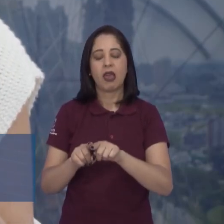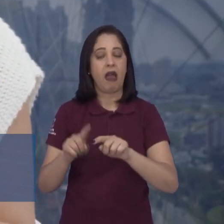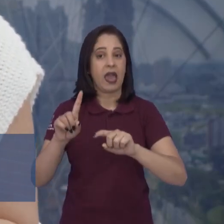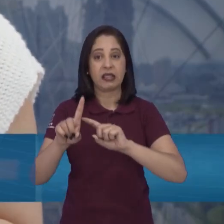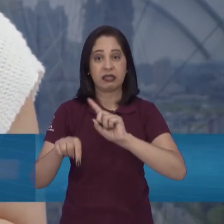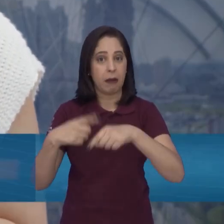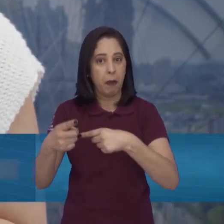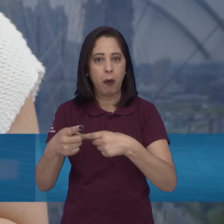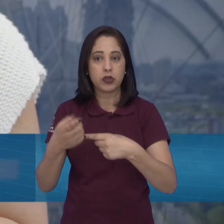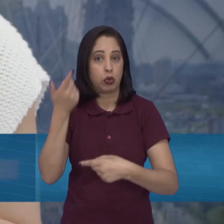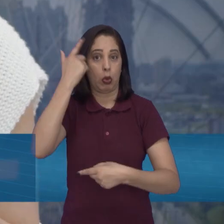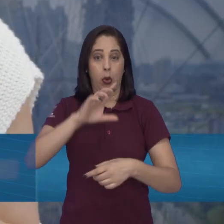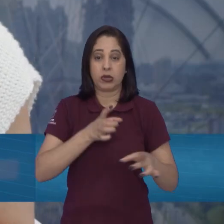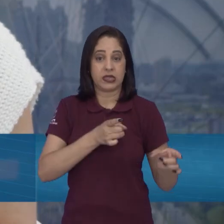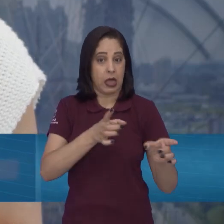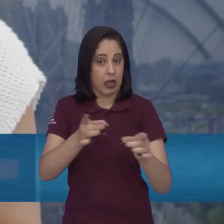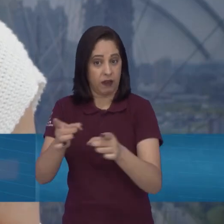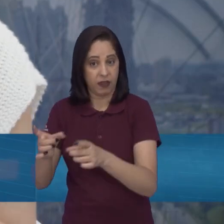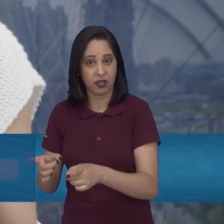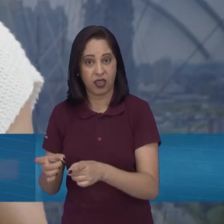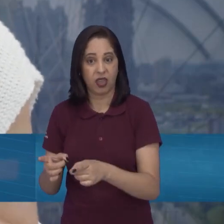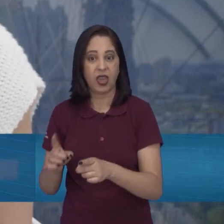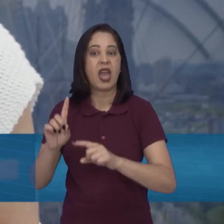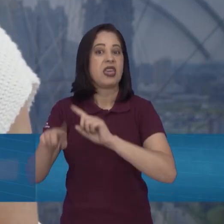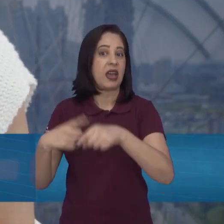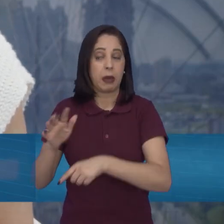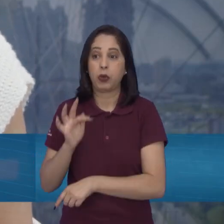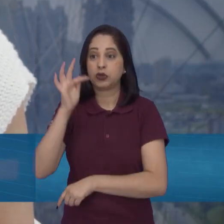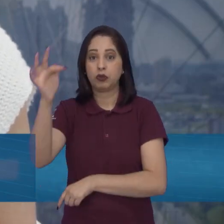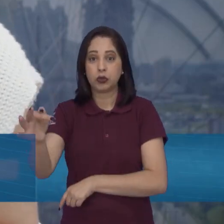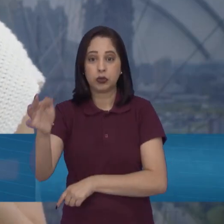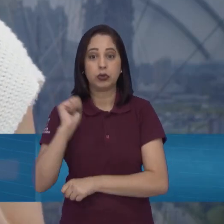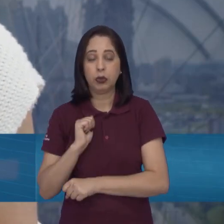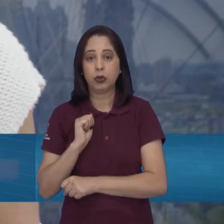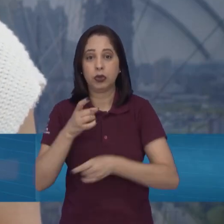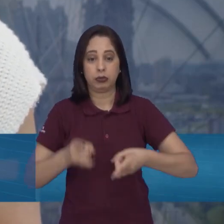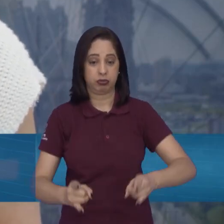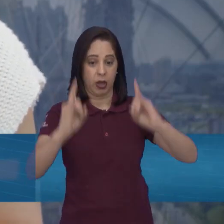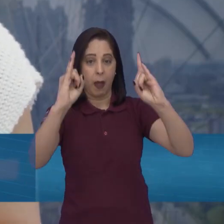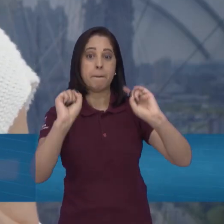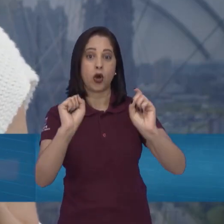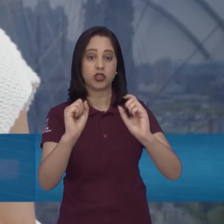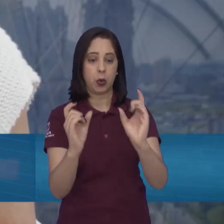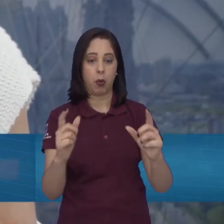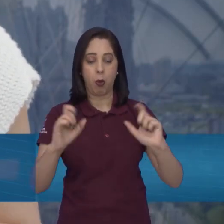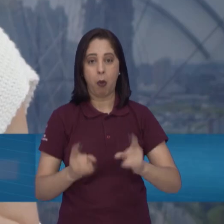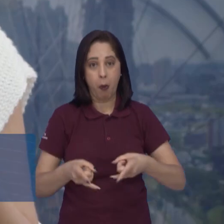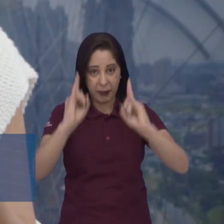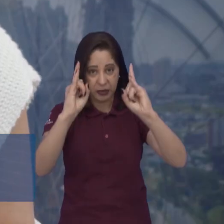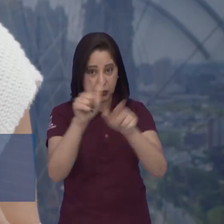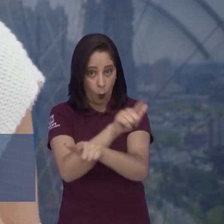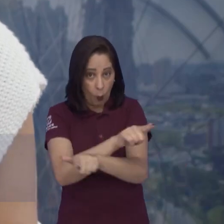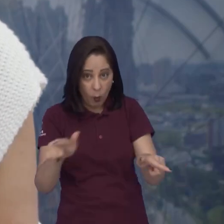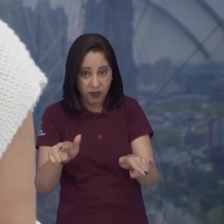esperado, então eles podem ficar vazios, então vai gerar uma especulação. Ou então, quando é para a solução